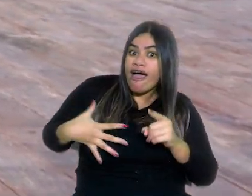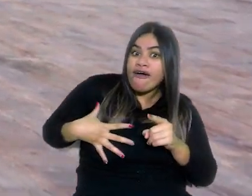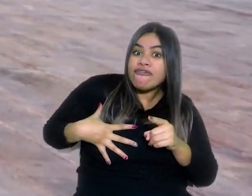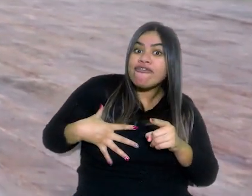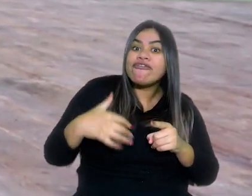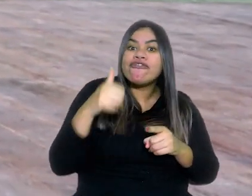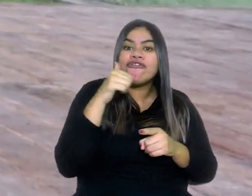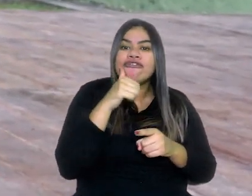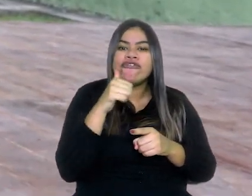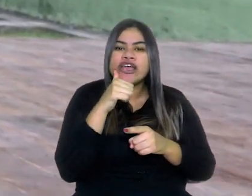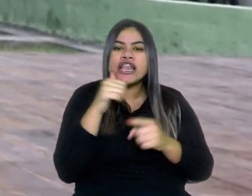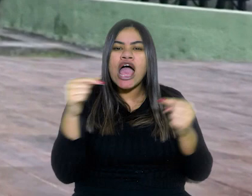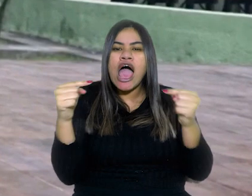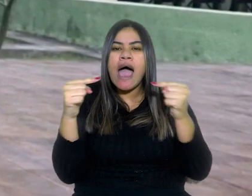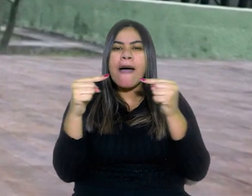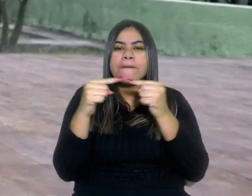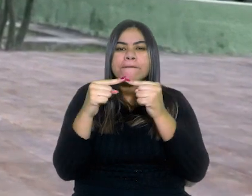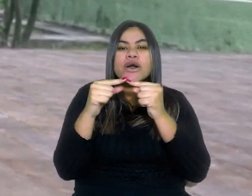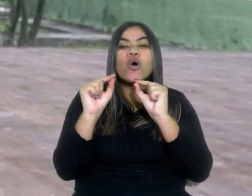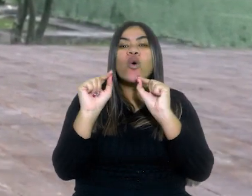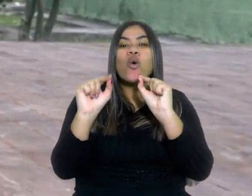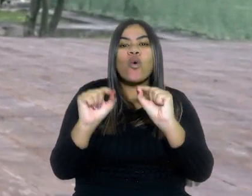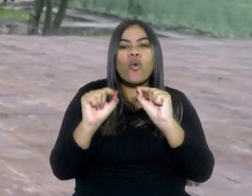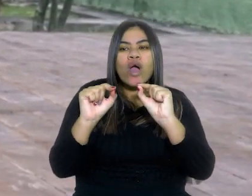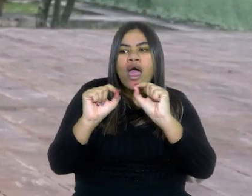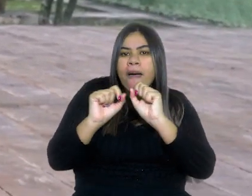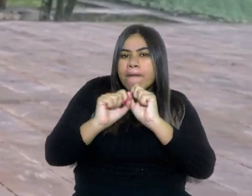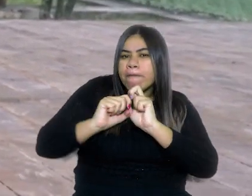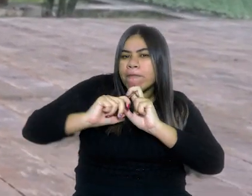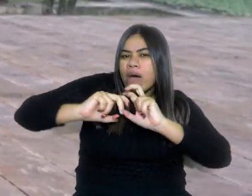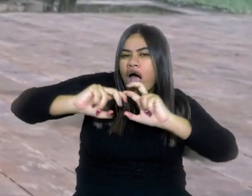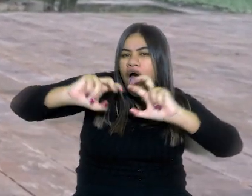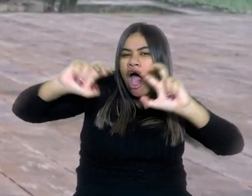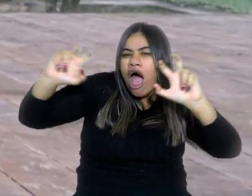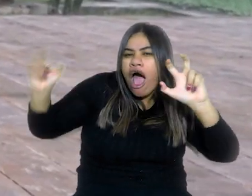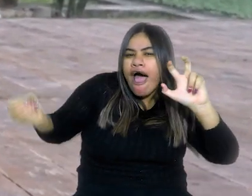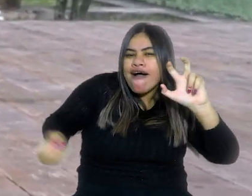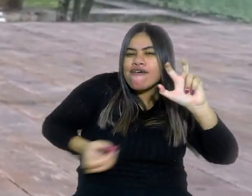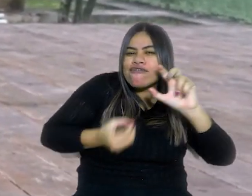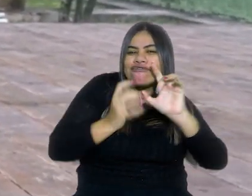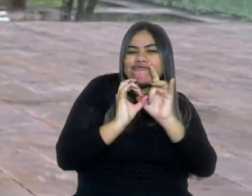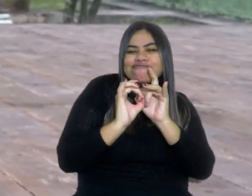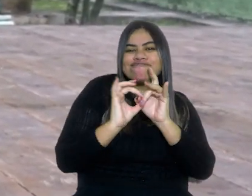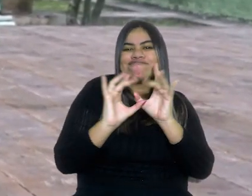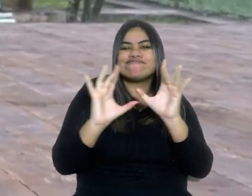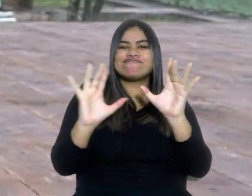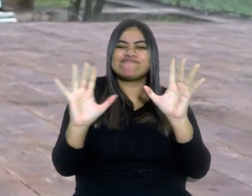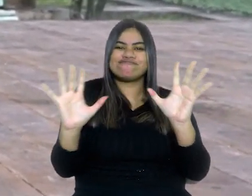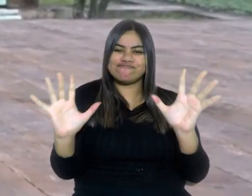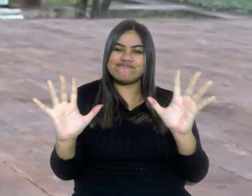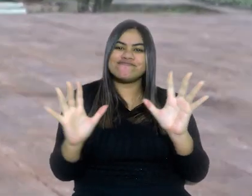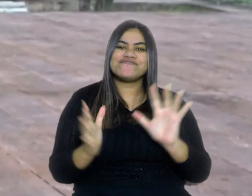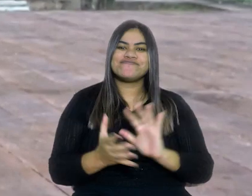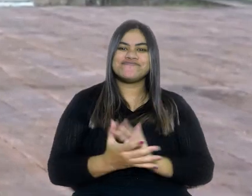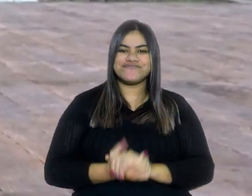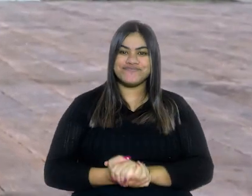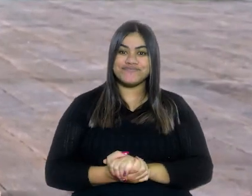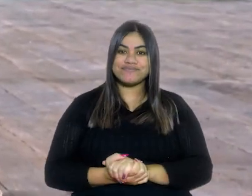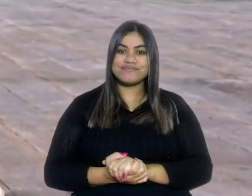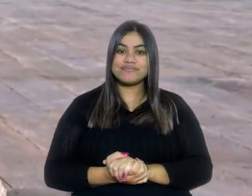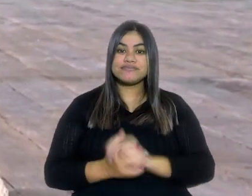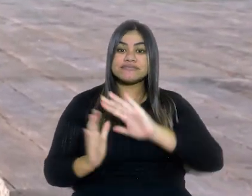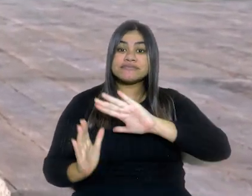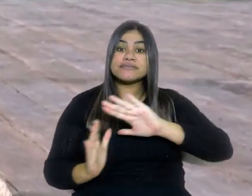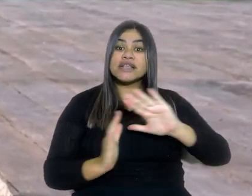agora. Na voz de minha filha se fará ouvir a ressonância, o eco da vida-liberdade.